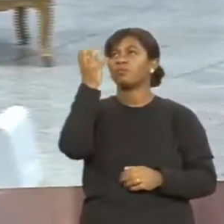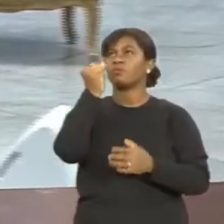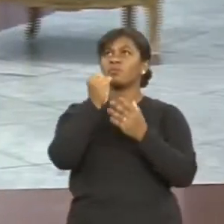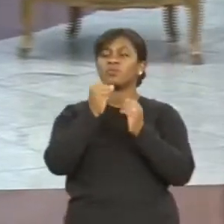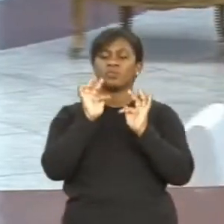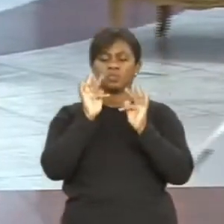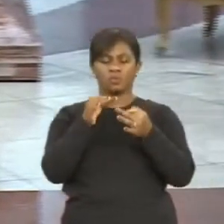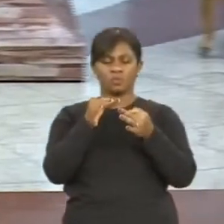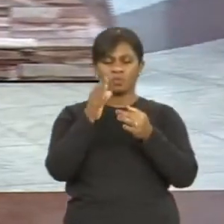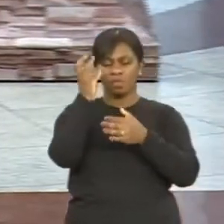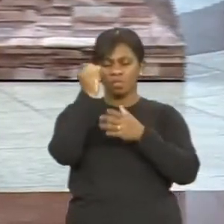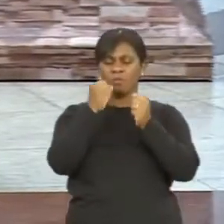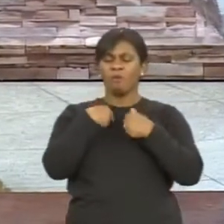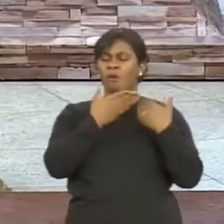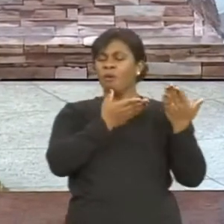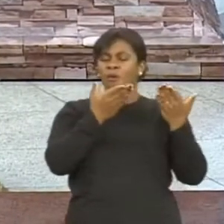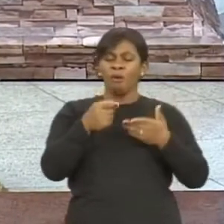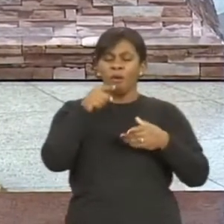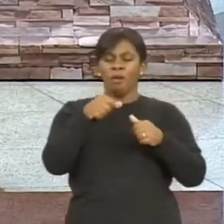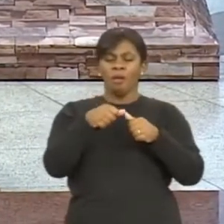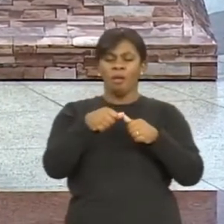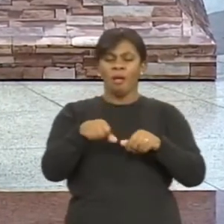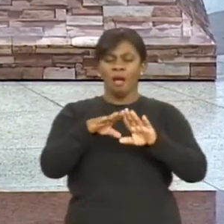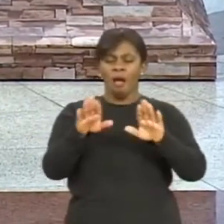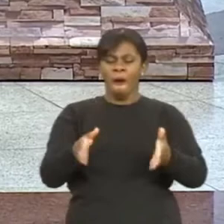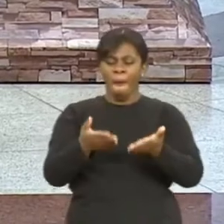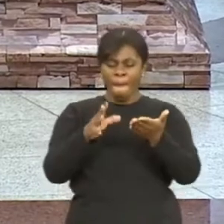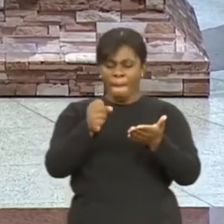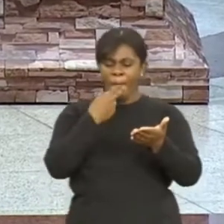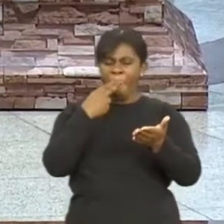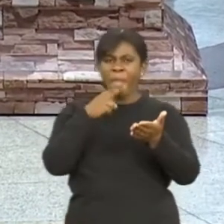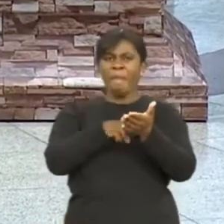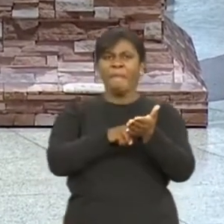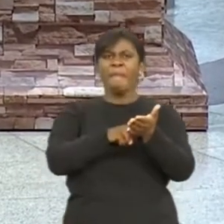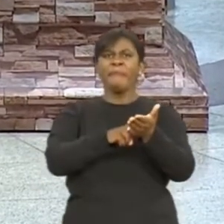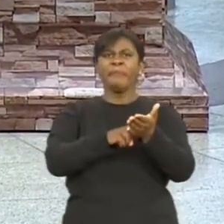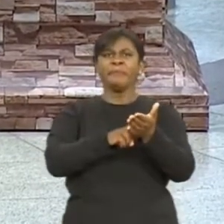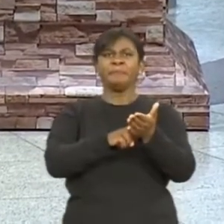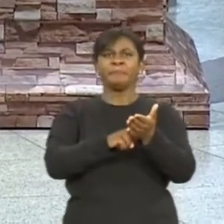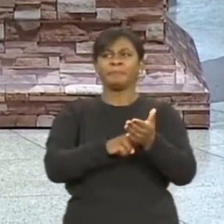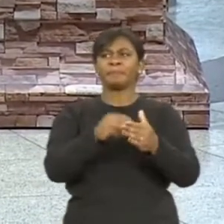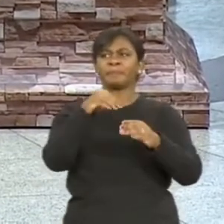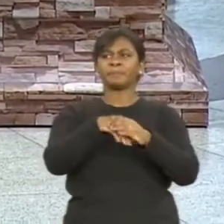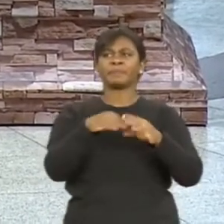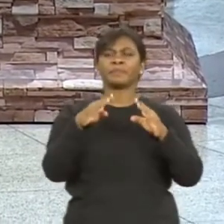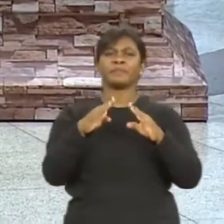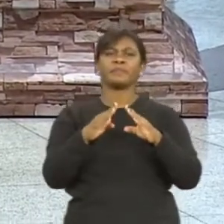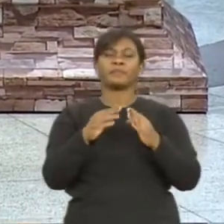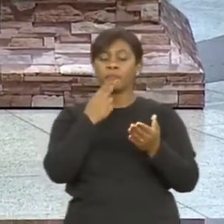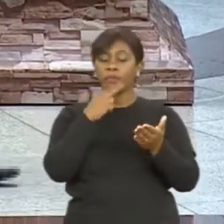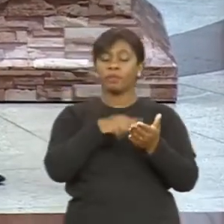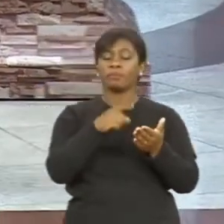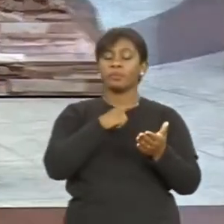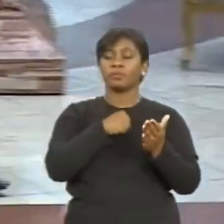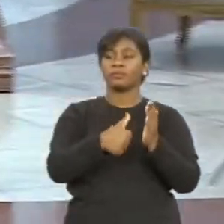da busca, eu vou te convidar para você subir no altar e pegar o seu envelope aqui no altar. Dentro do envelope tem uma identidade. Coloque